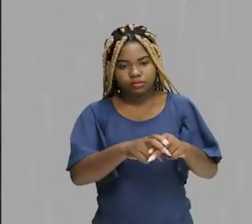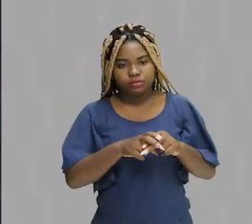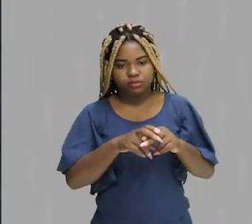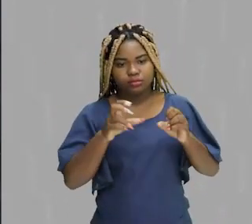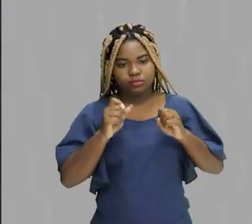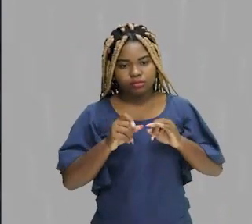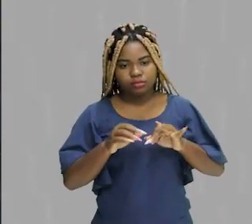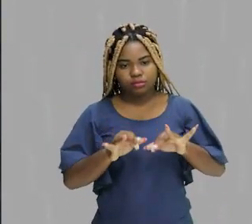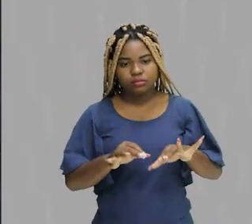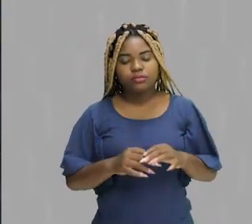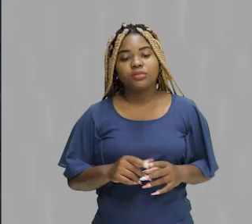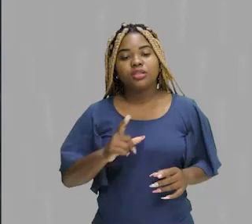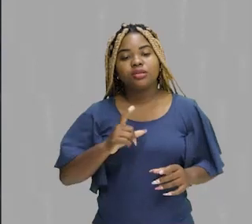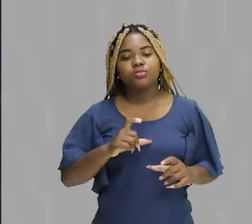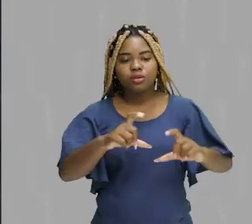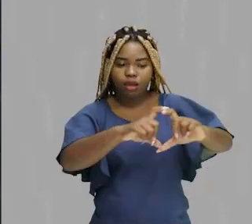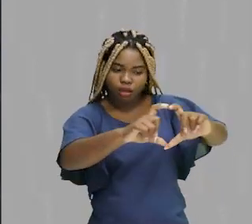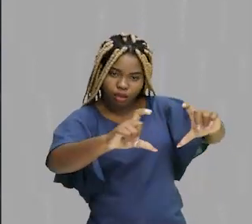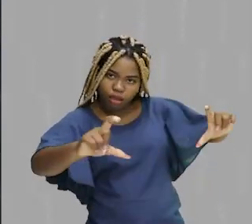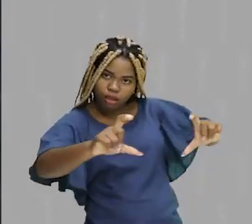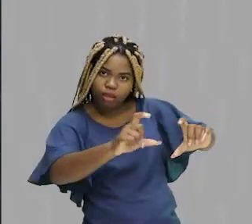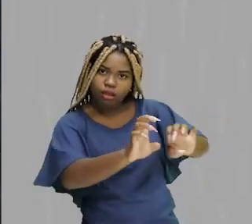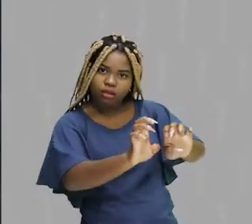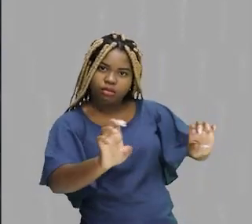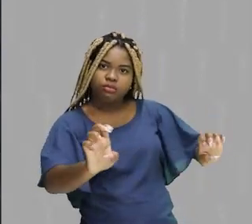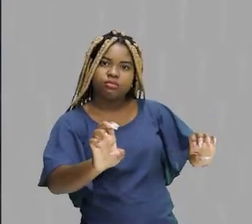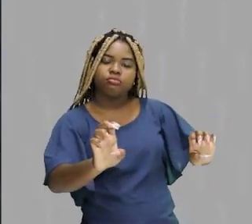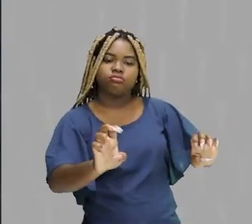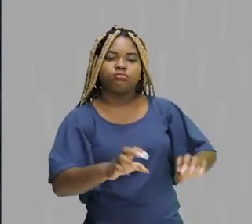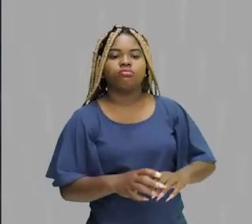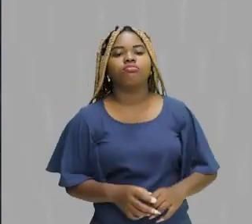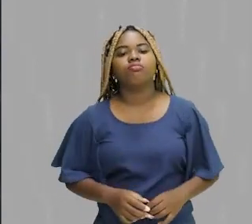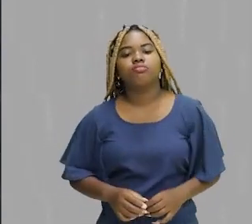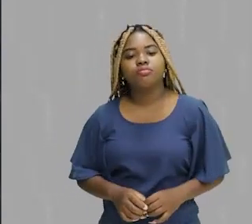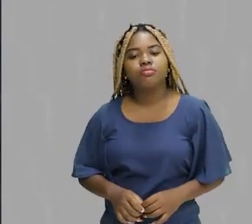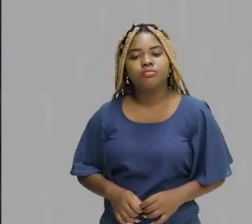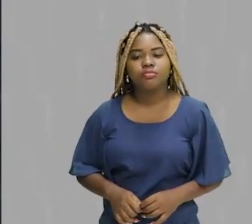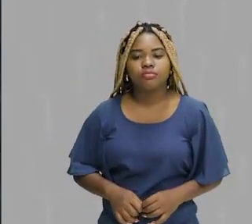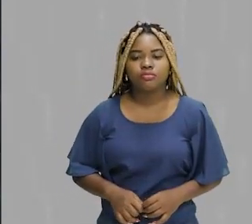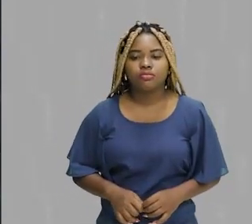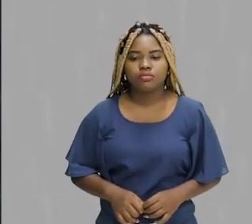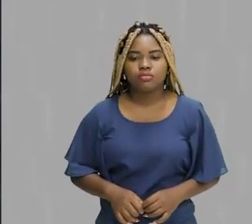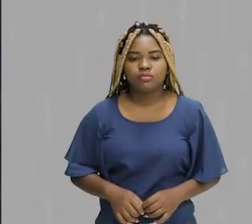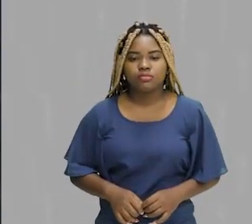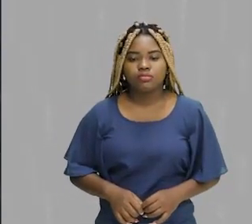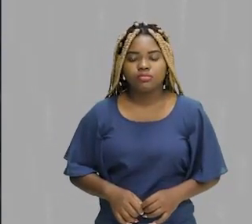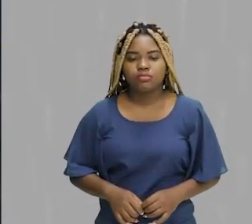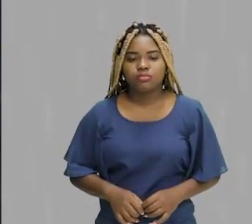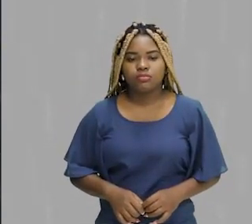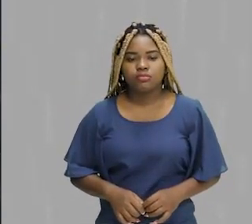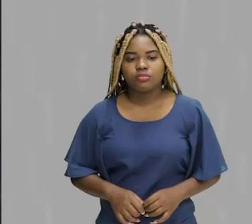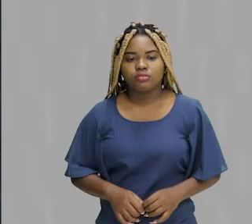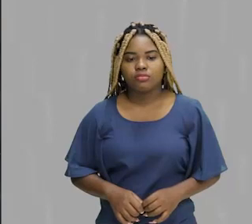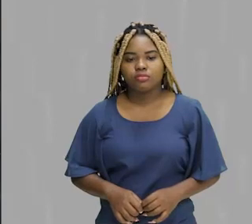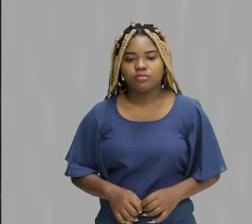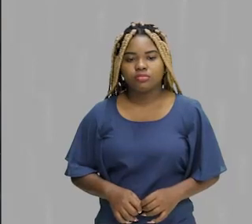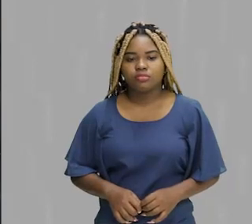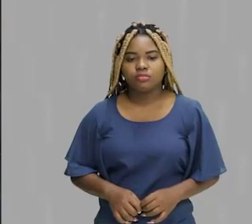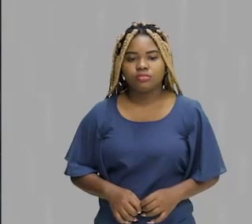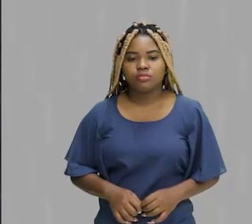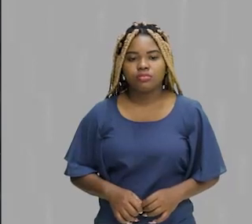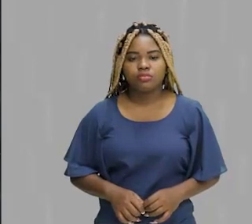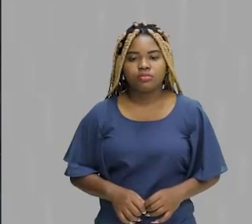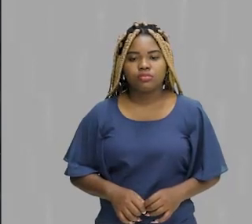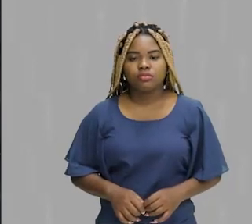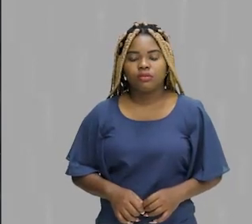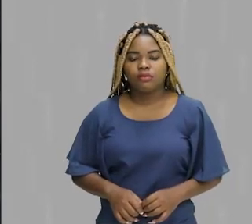combustão do metano. Aqui nós temos a sua equação de combustão com o seu ΔH, menos 800